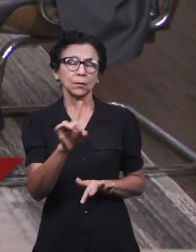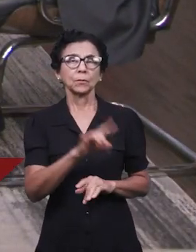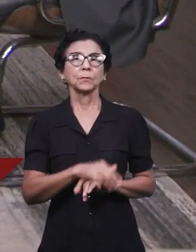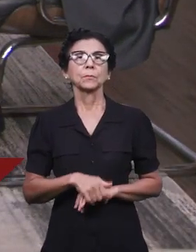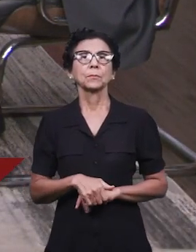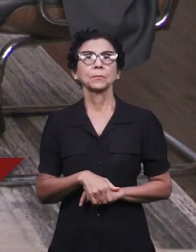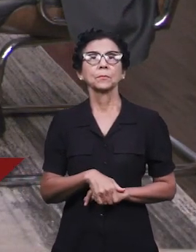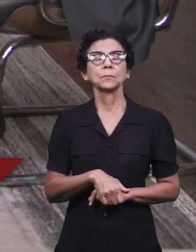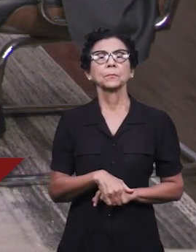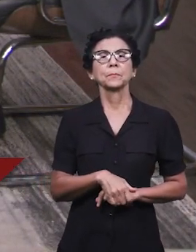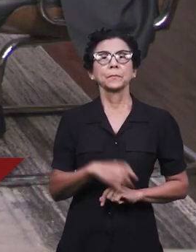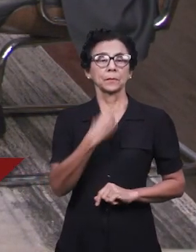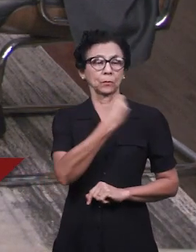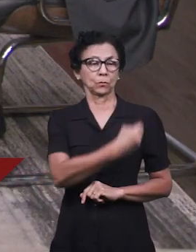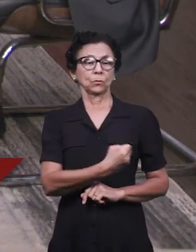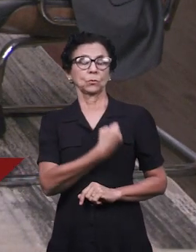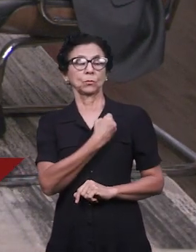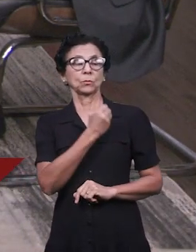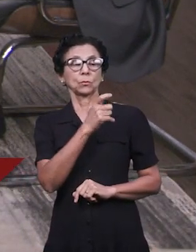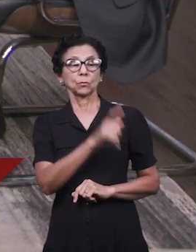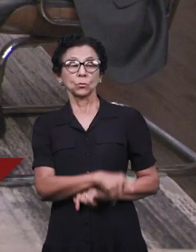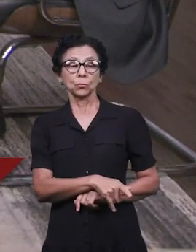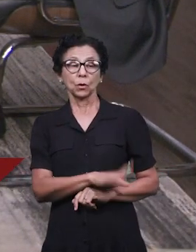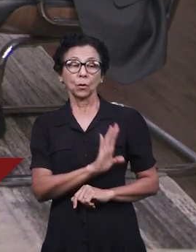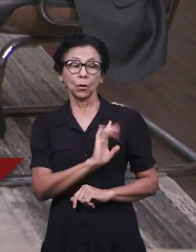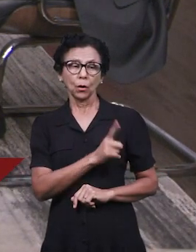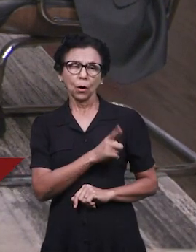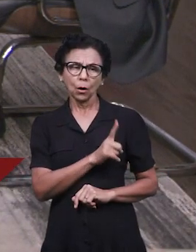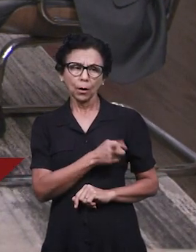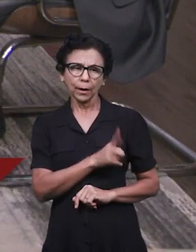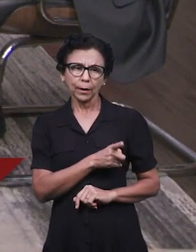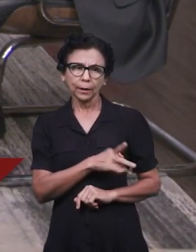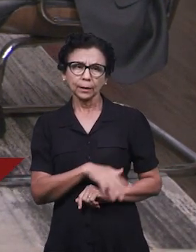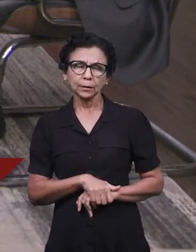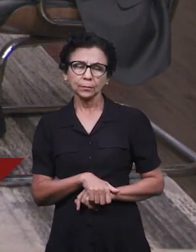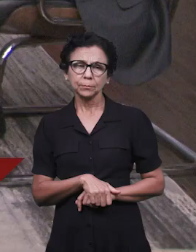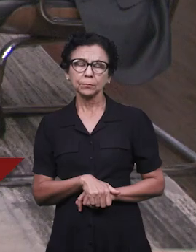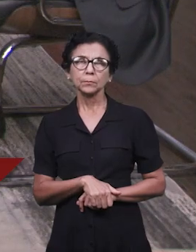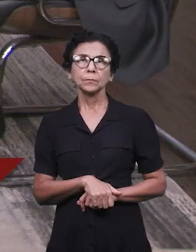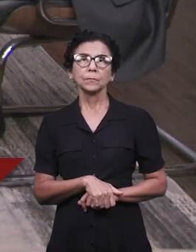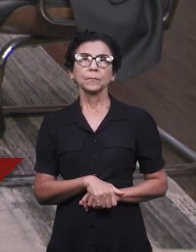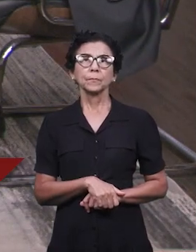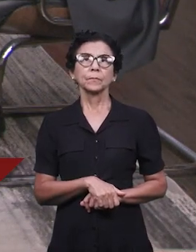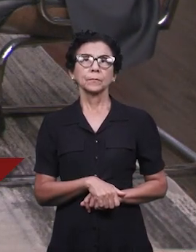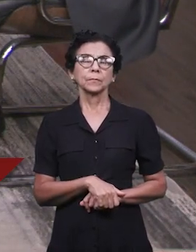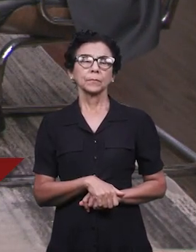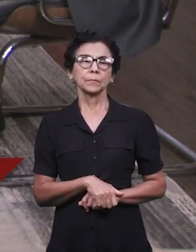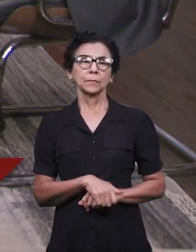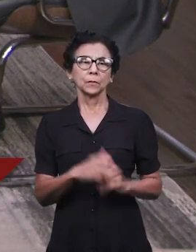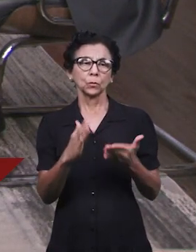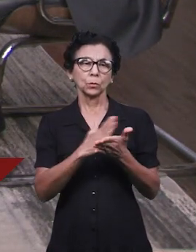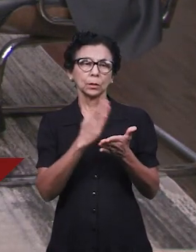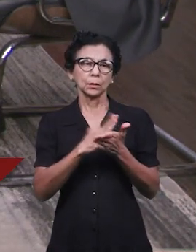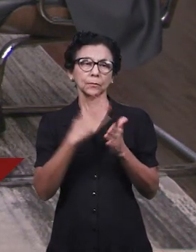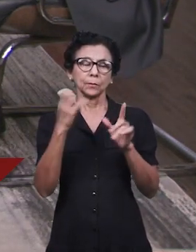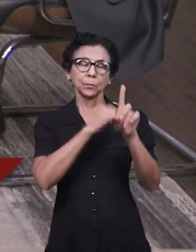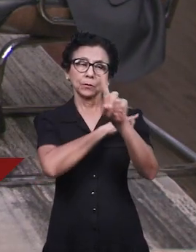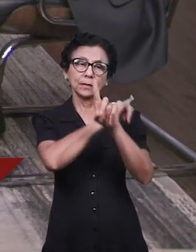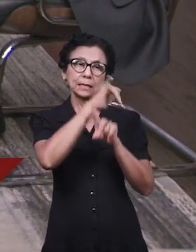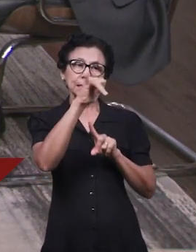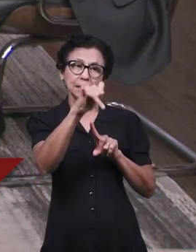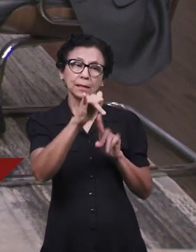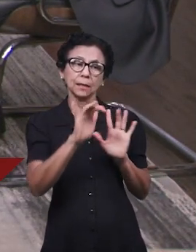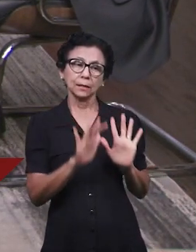não cedes. Porque essa palavra vai estar, e diz lá em Daniel, né? Tirar o selo.